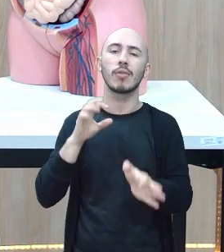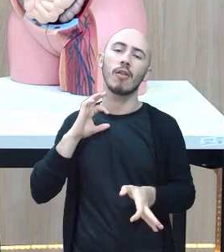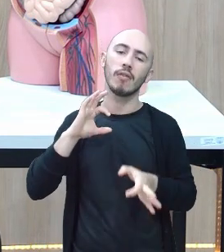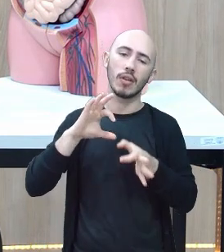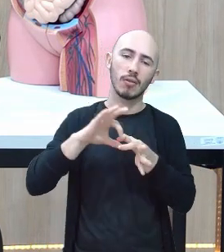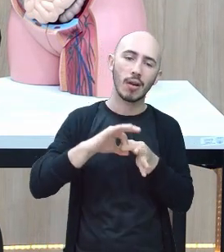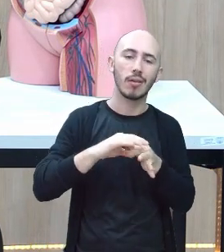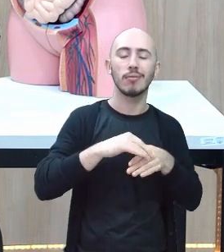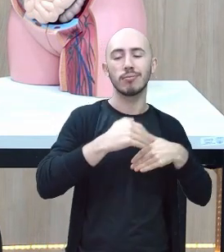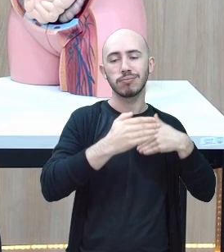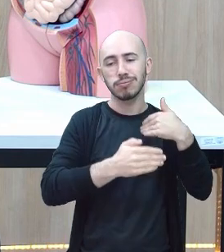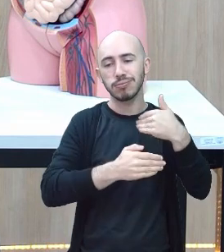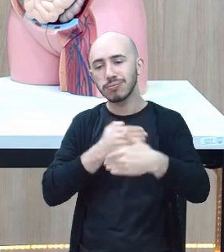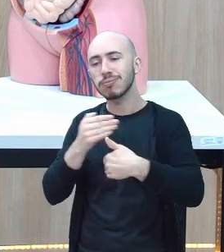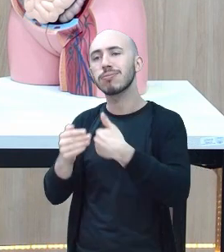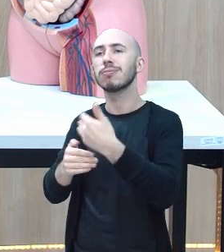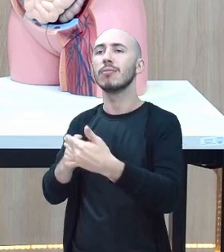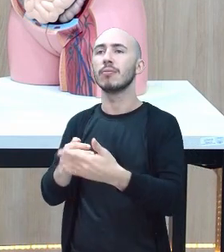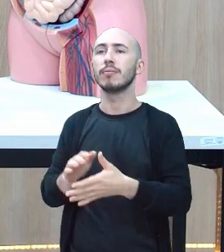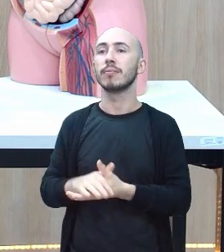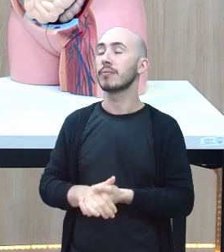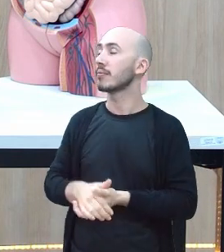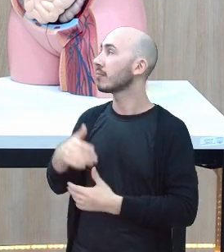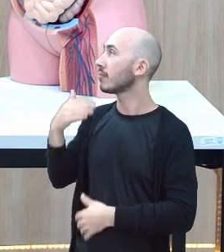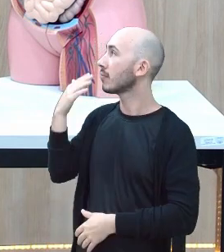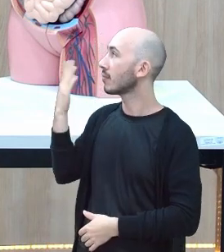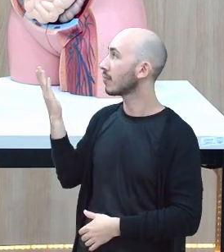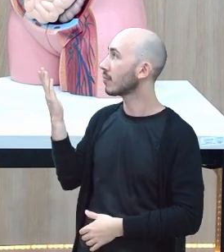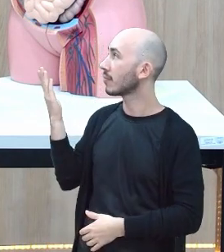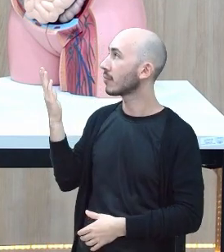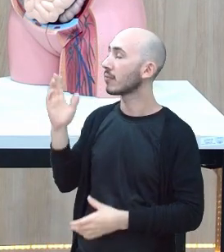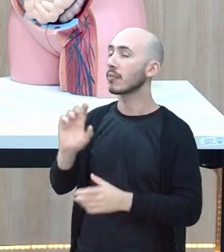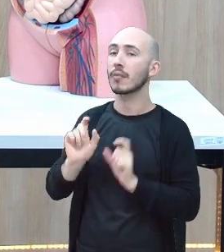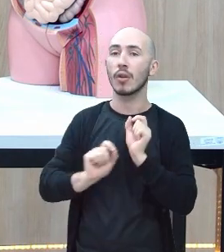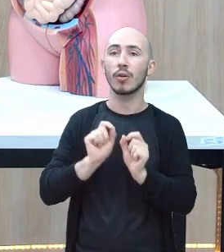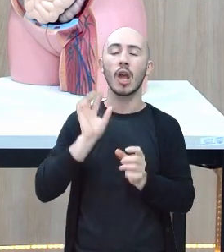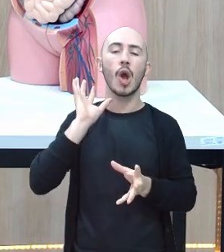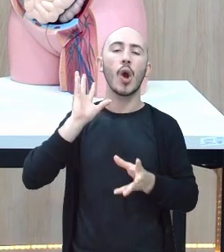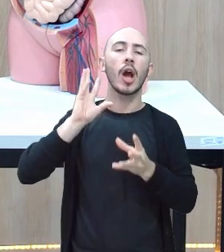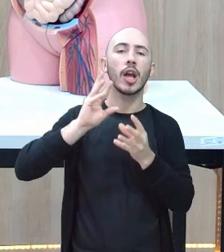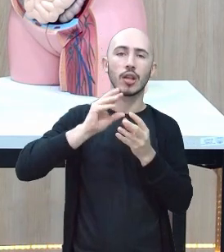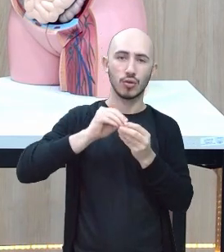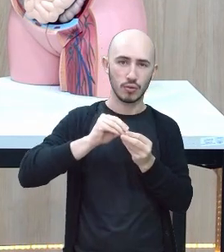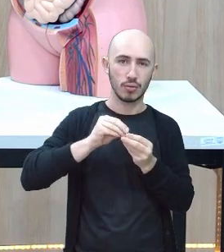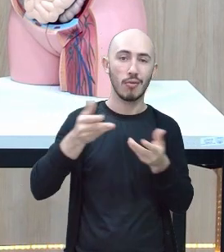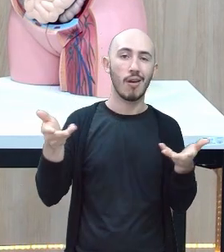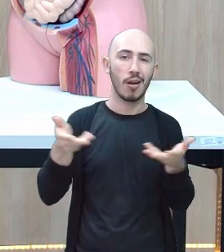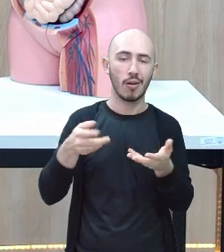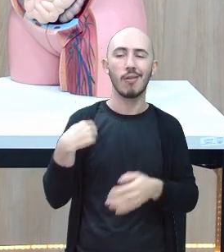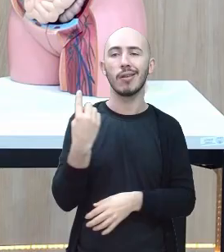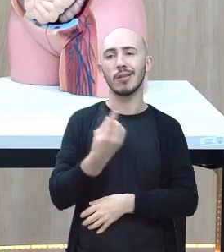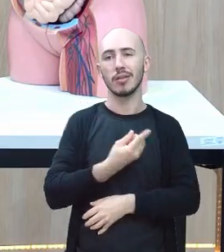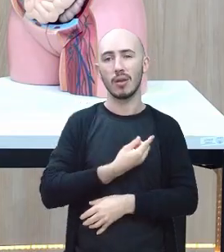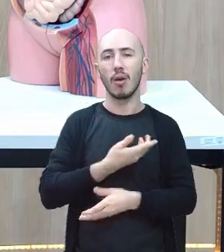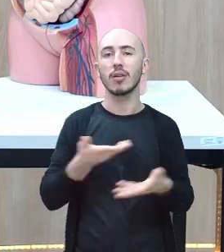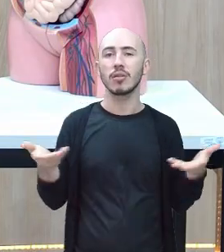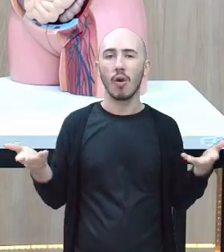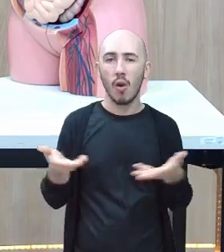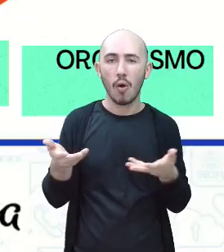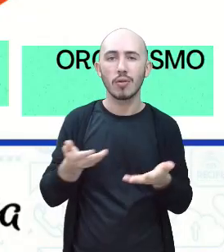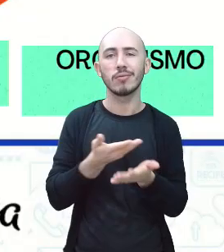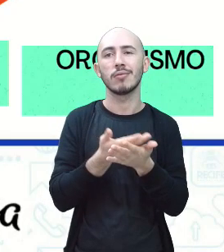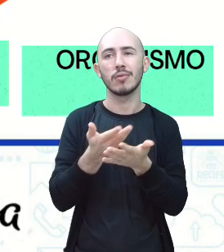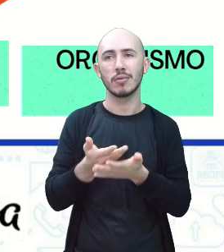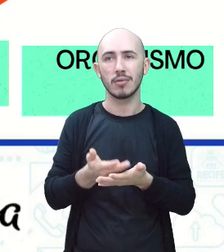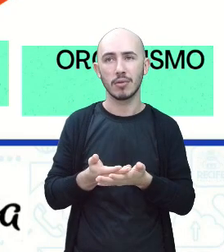função. E aqui vamos fazer um resumo do que a gente viu hoje, das partes principais. O